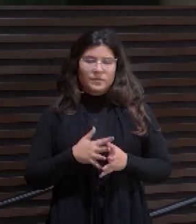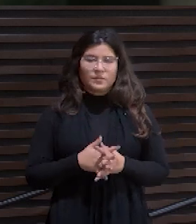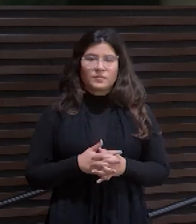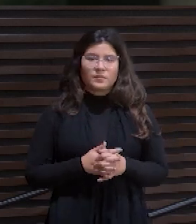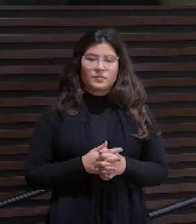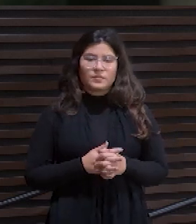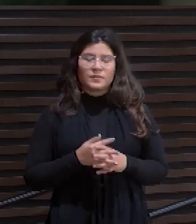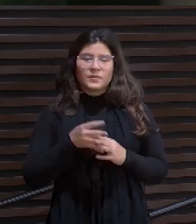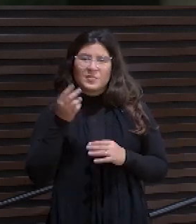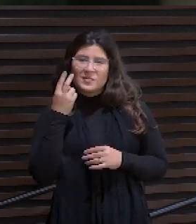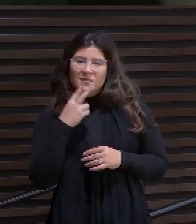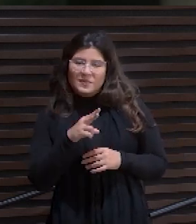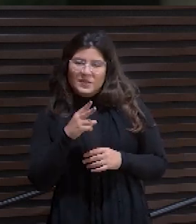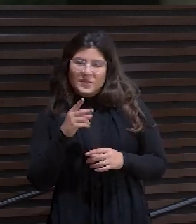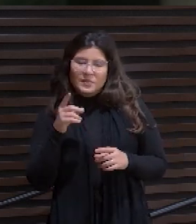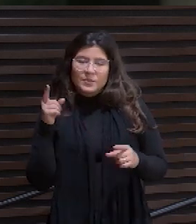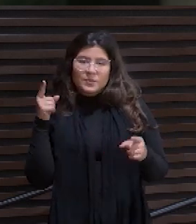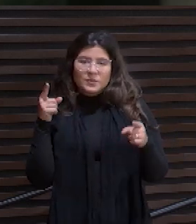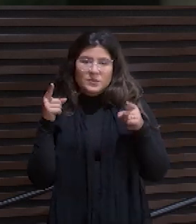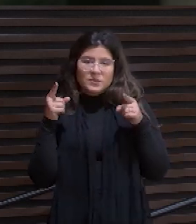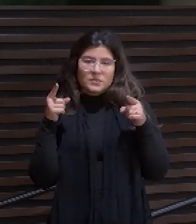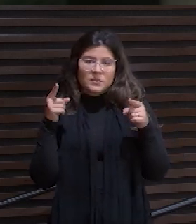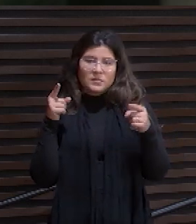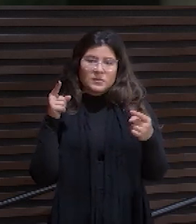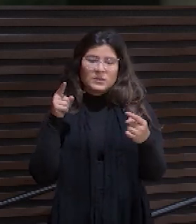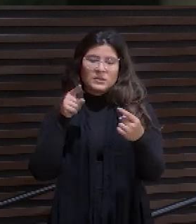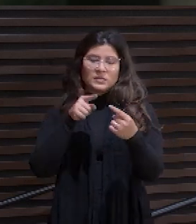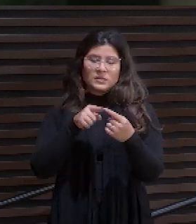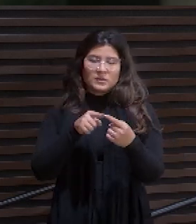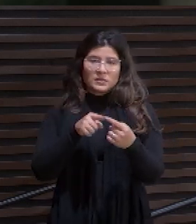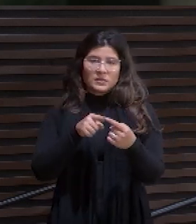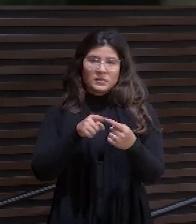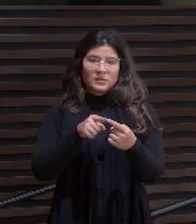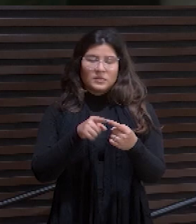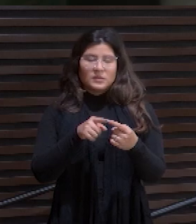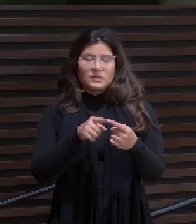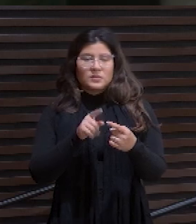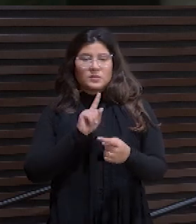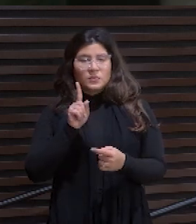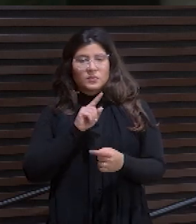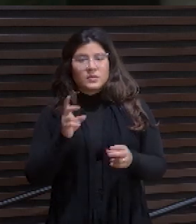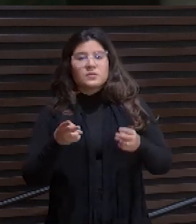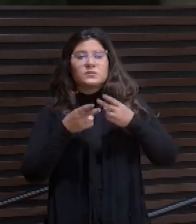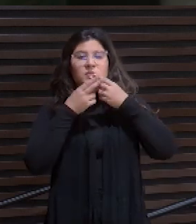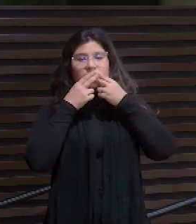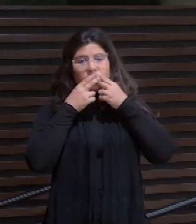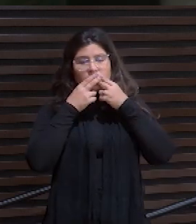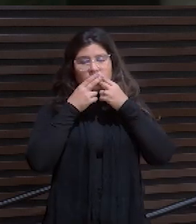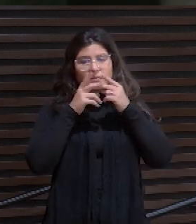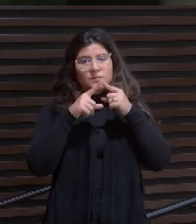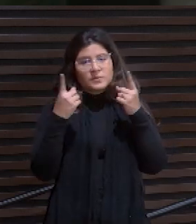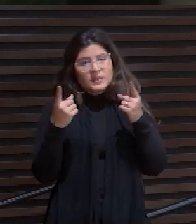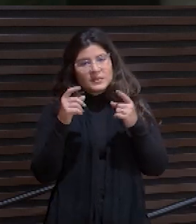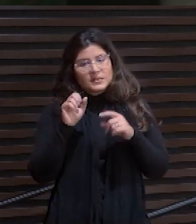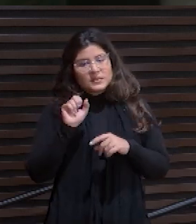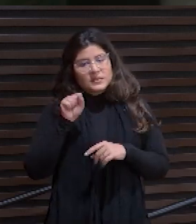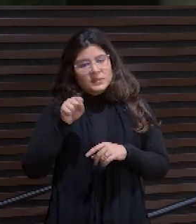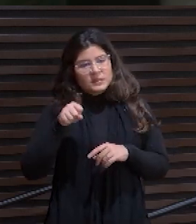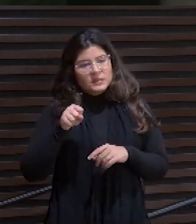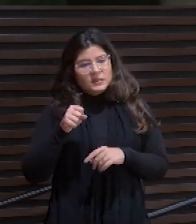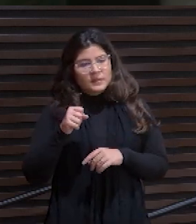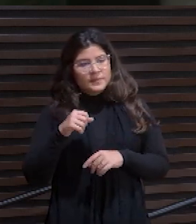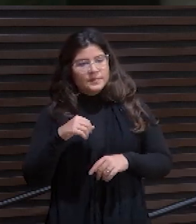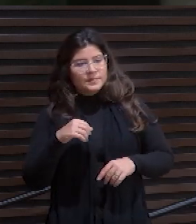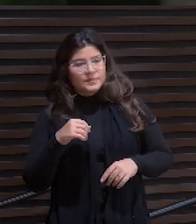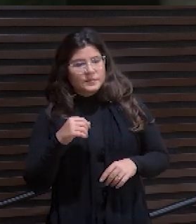que o ponto central dessa passagem não é o jejum em si, a questão do jejum em si, e sim a singularidade da